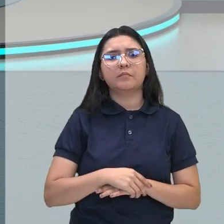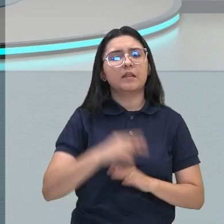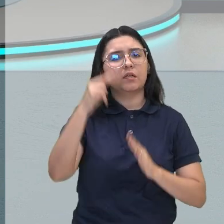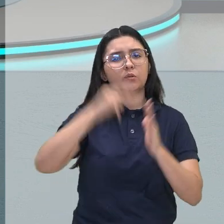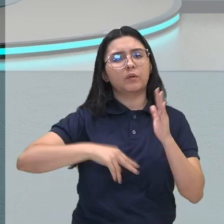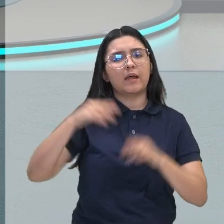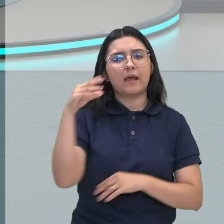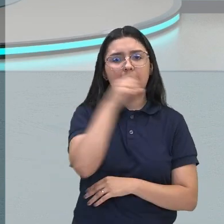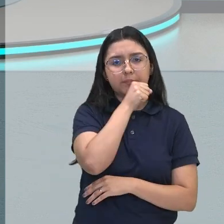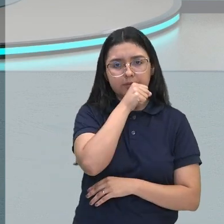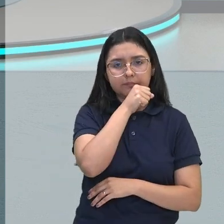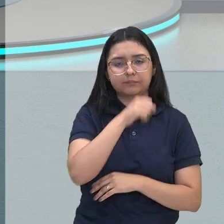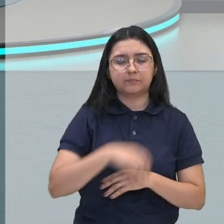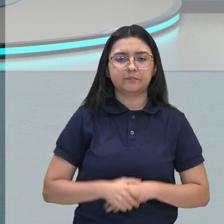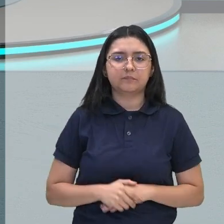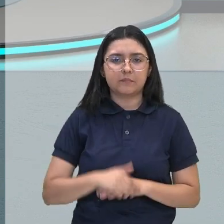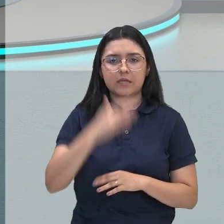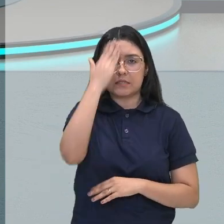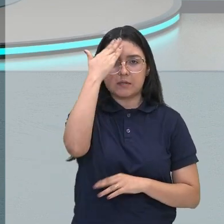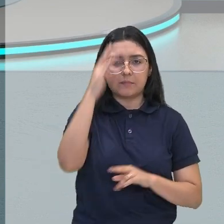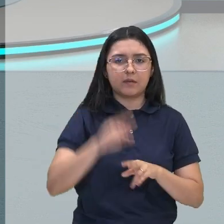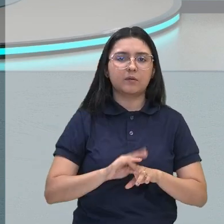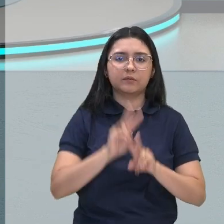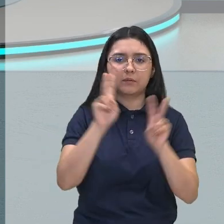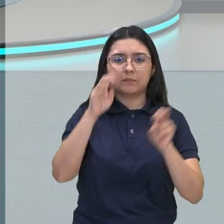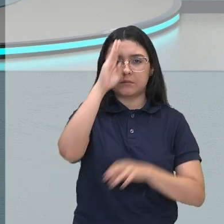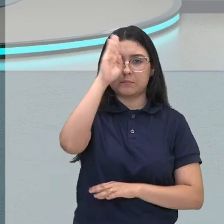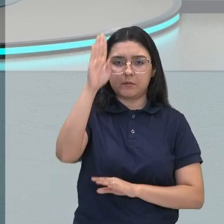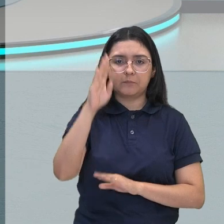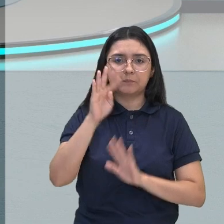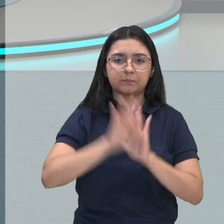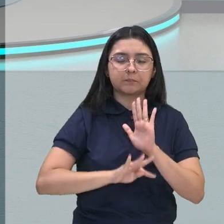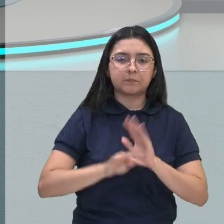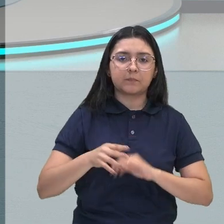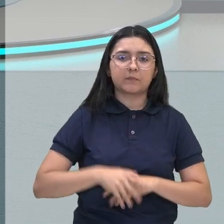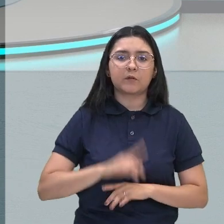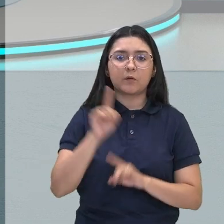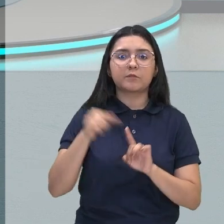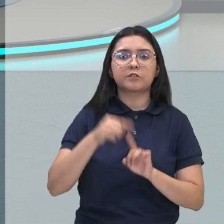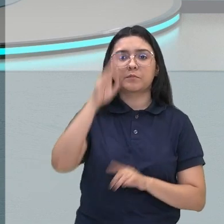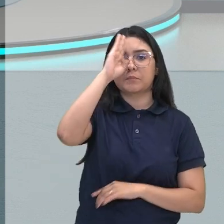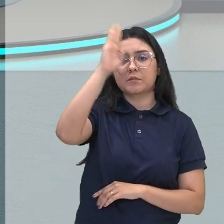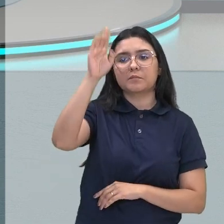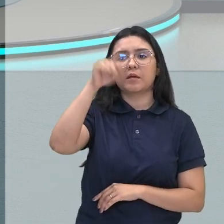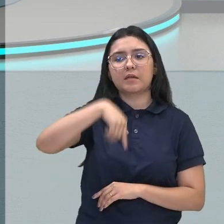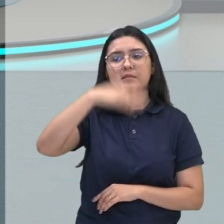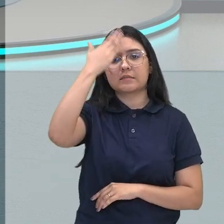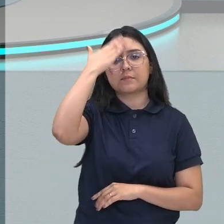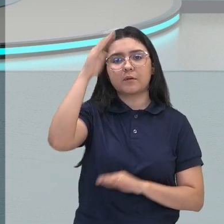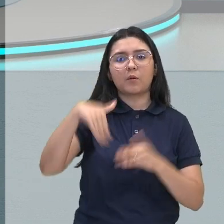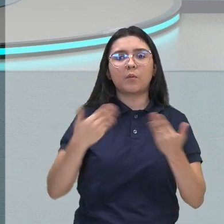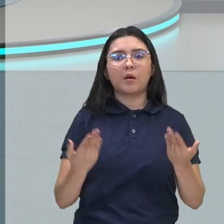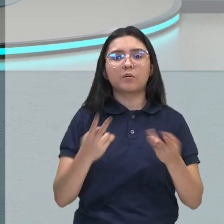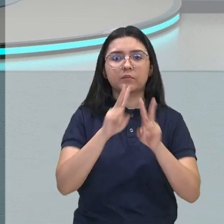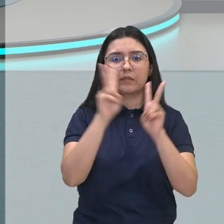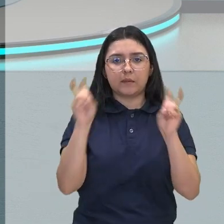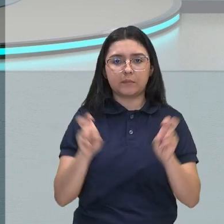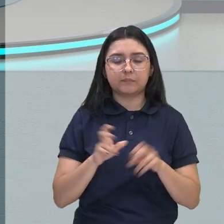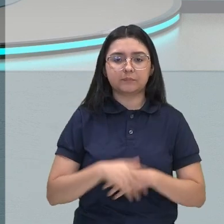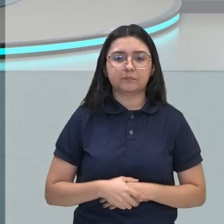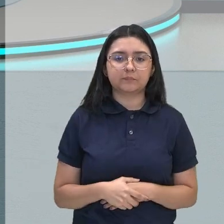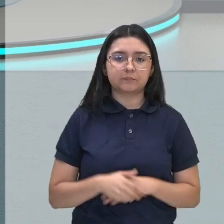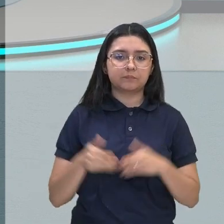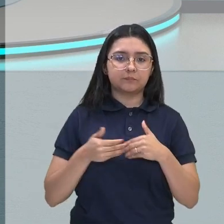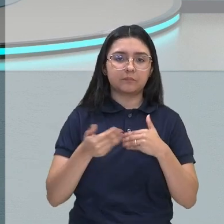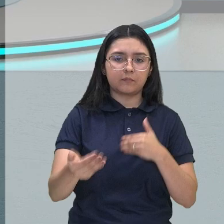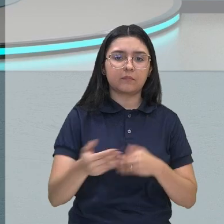você saber do que o texto está falando. Então, o objetivo principal dele é você saber qual é o assunto do texto.